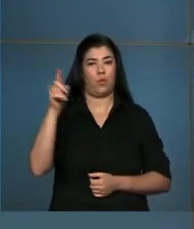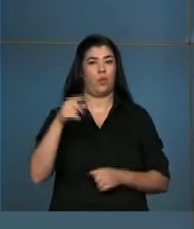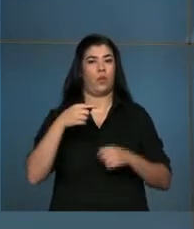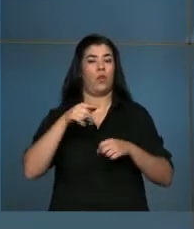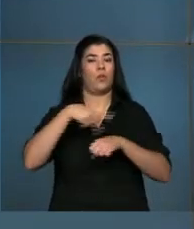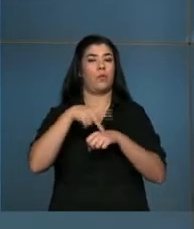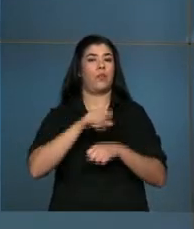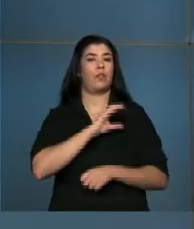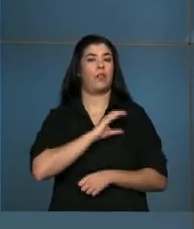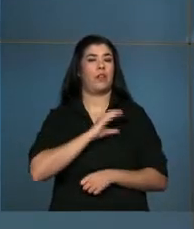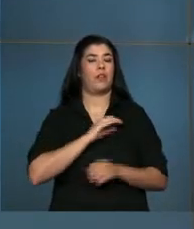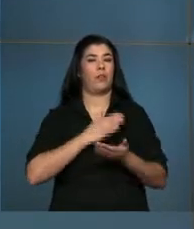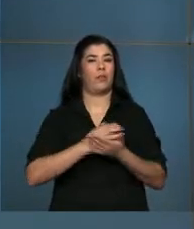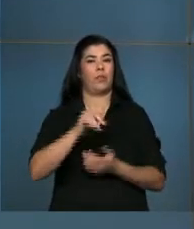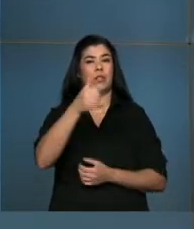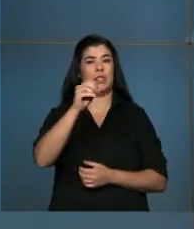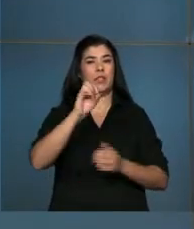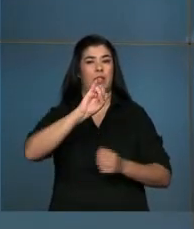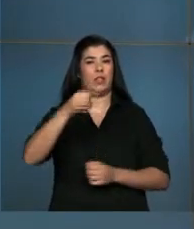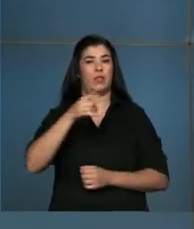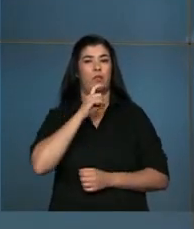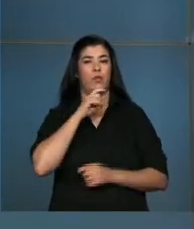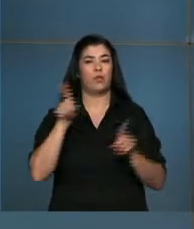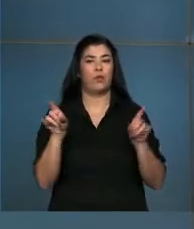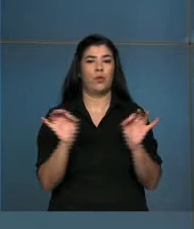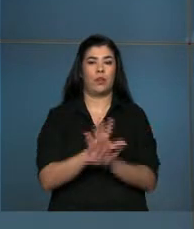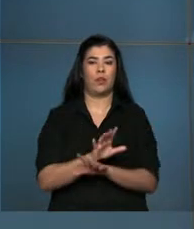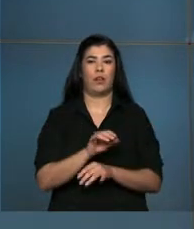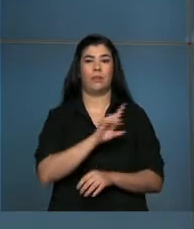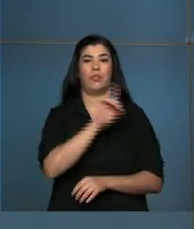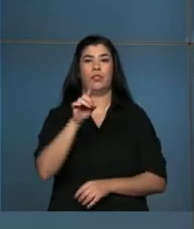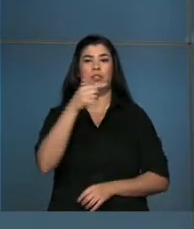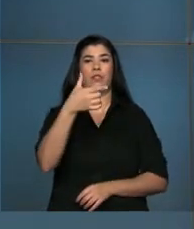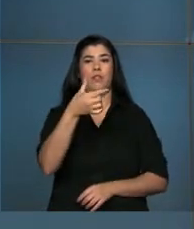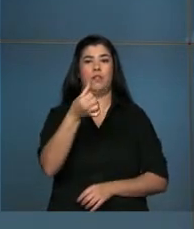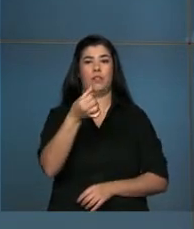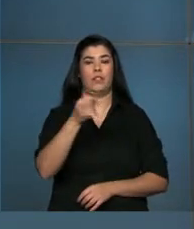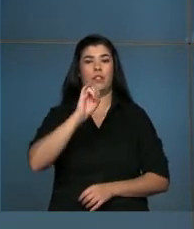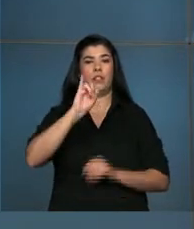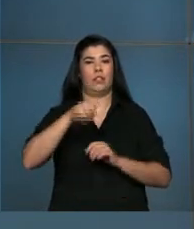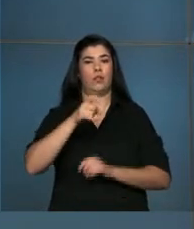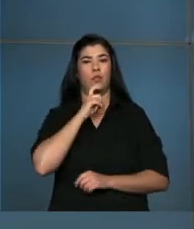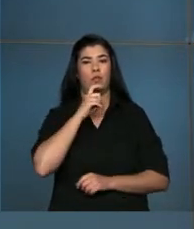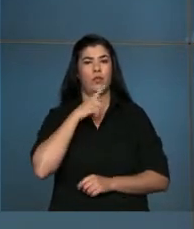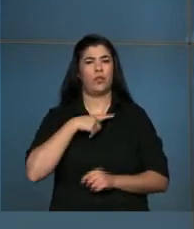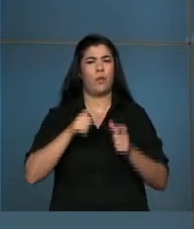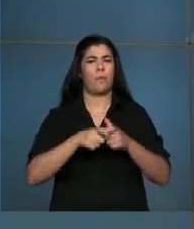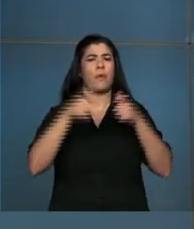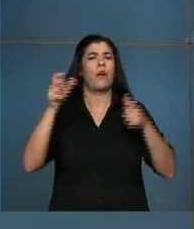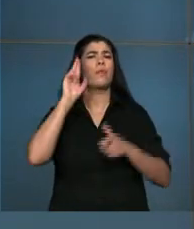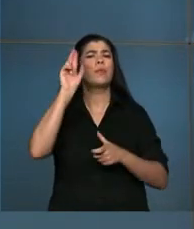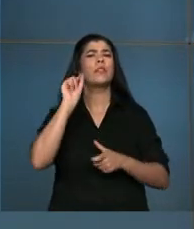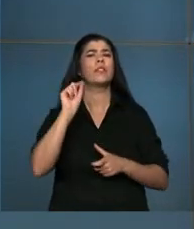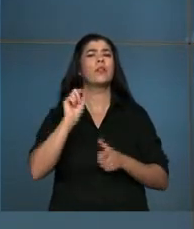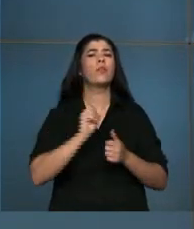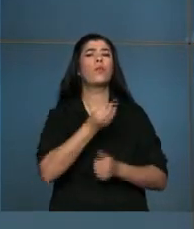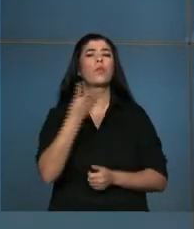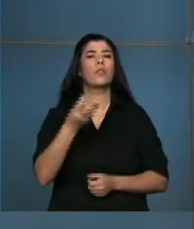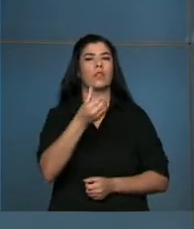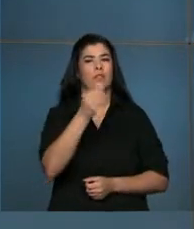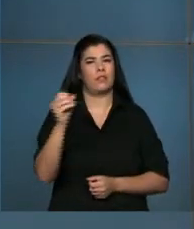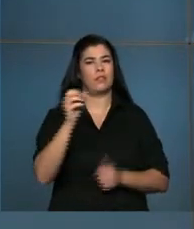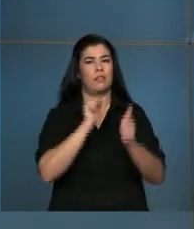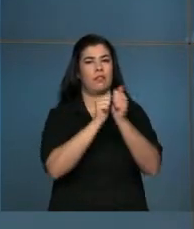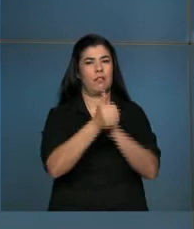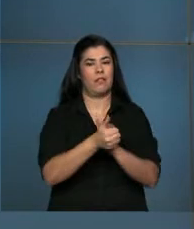e terminam em 26 de julho. A competição terá a maior delegação da história do Brasil no exterior. Serão 600 atletas